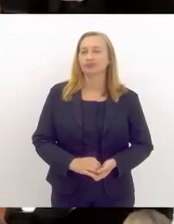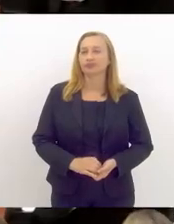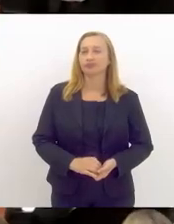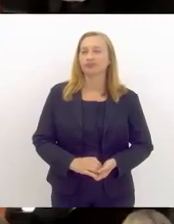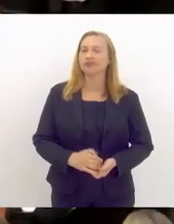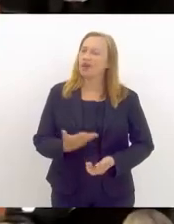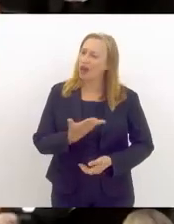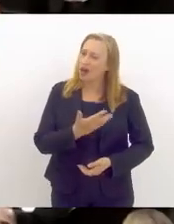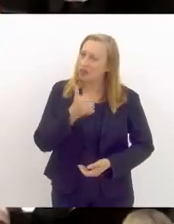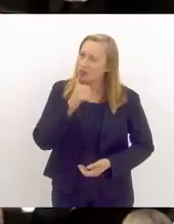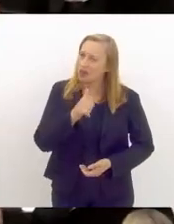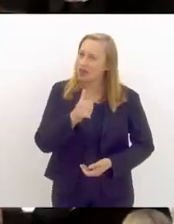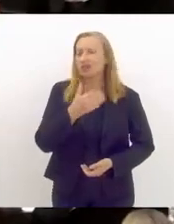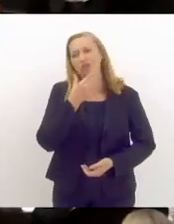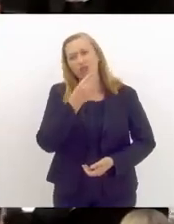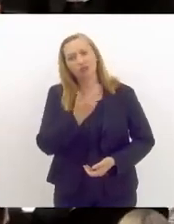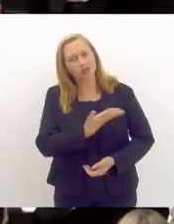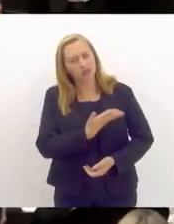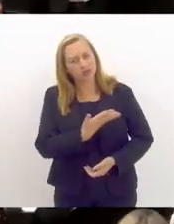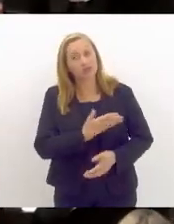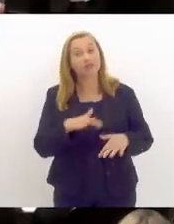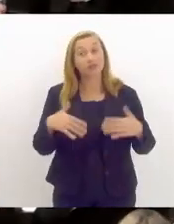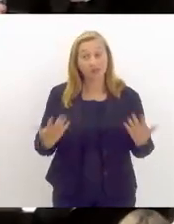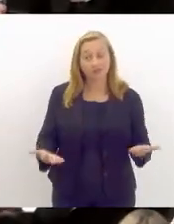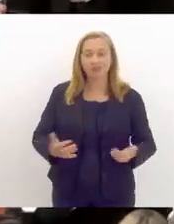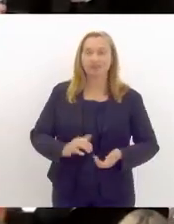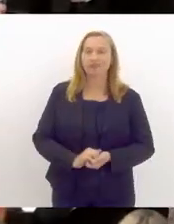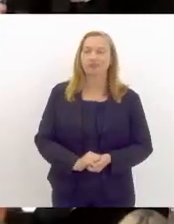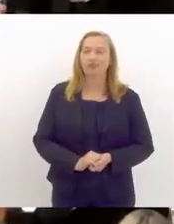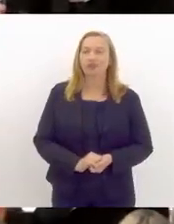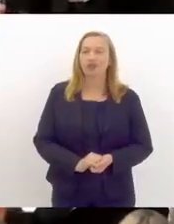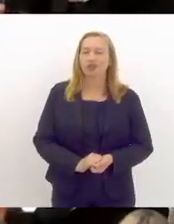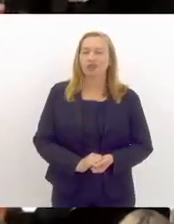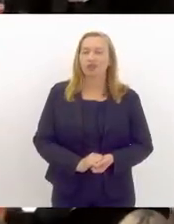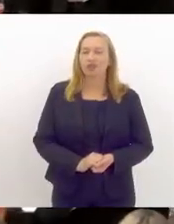Amigas, amigos. Então,